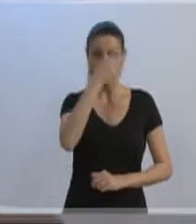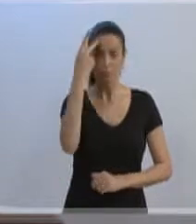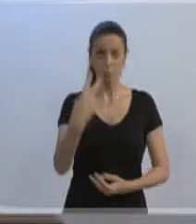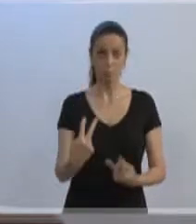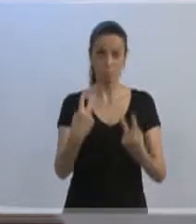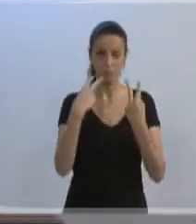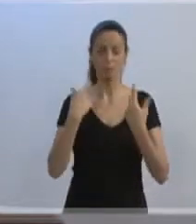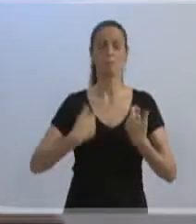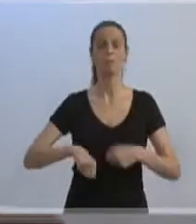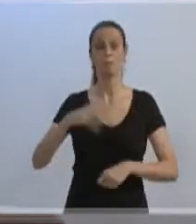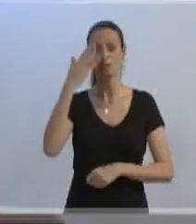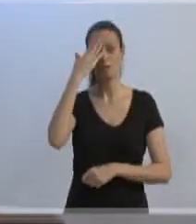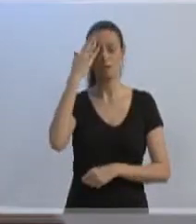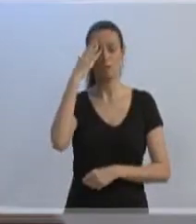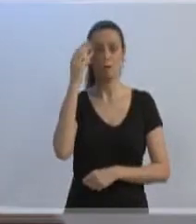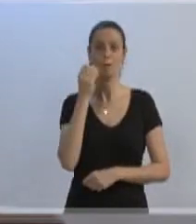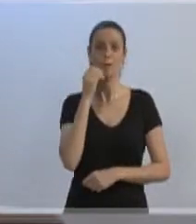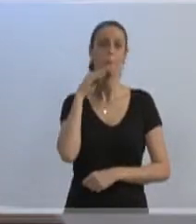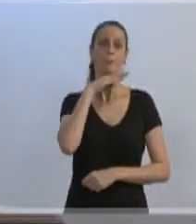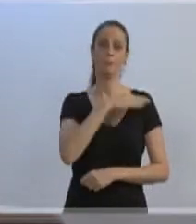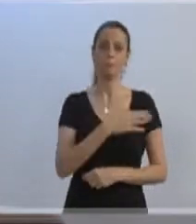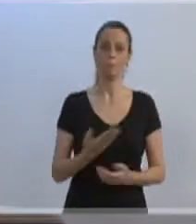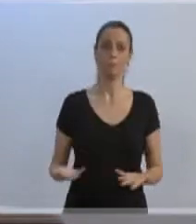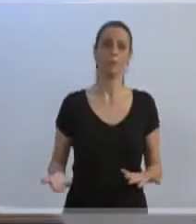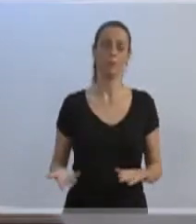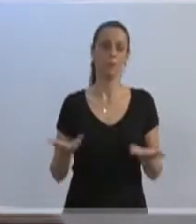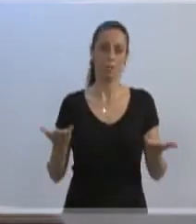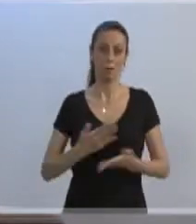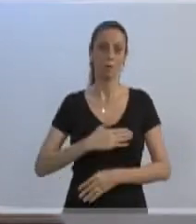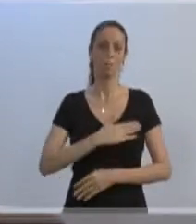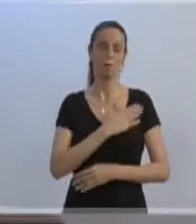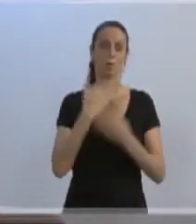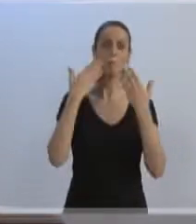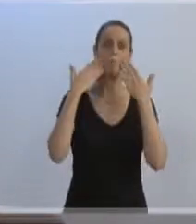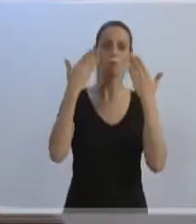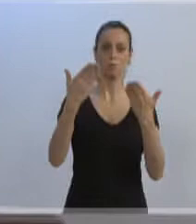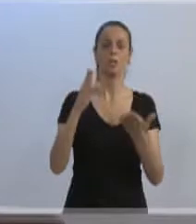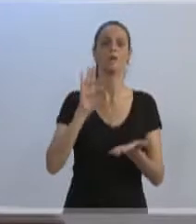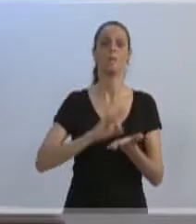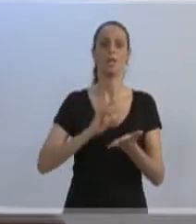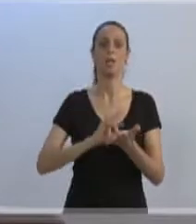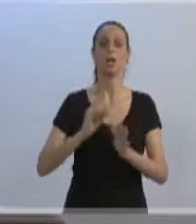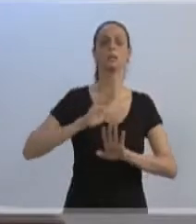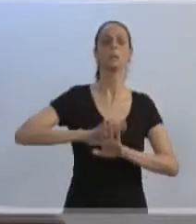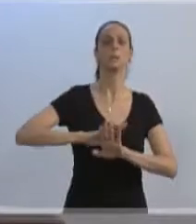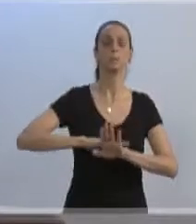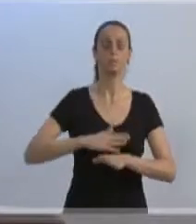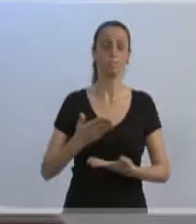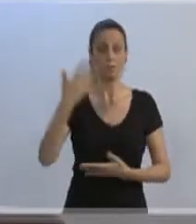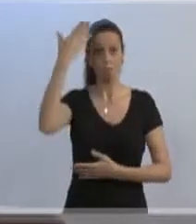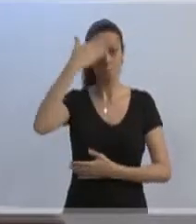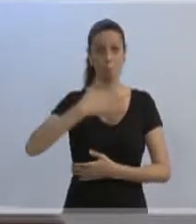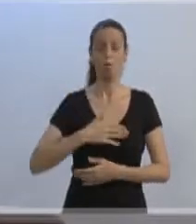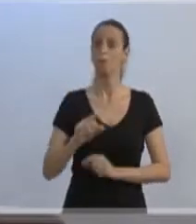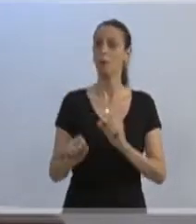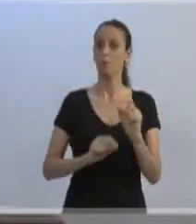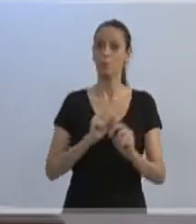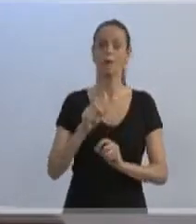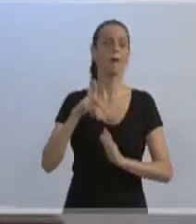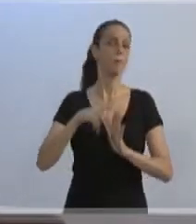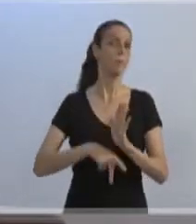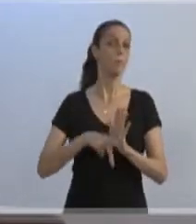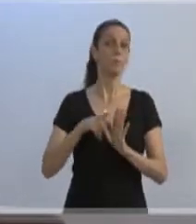disso é óbvio que essa máscara está caindo a cada dia prova disso são os